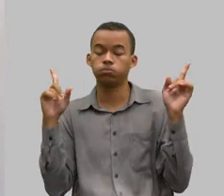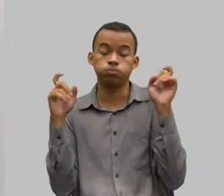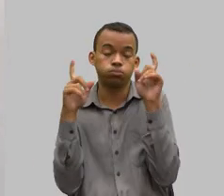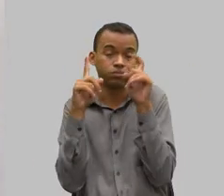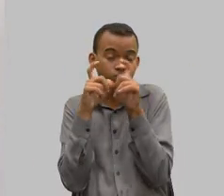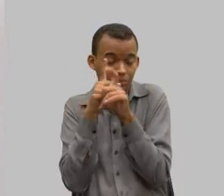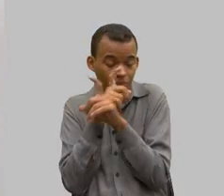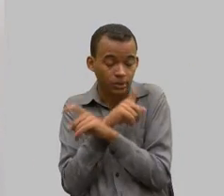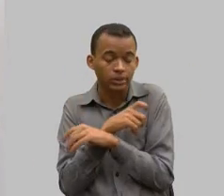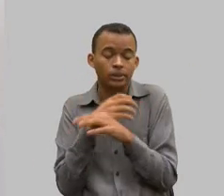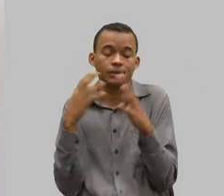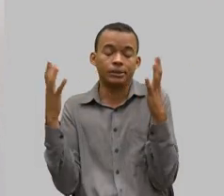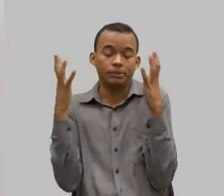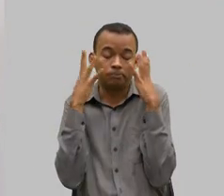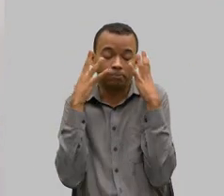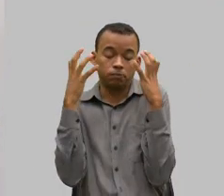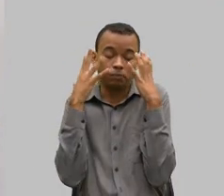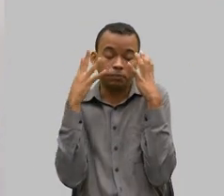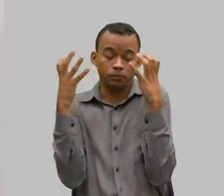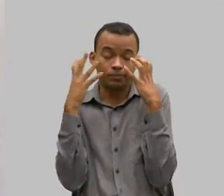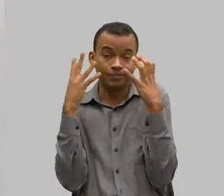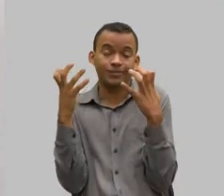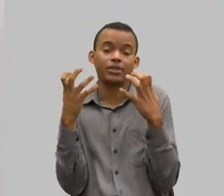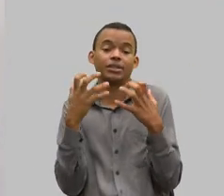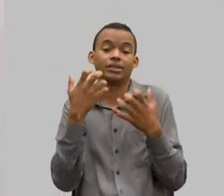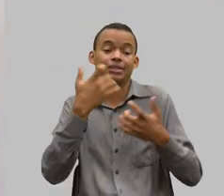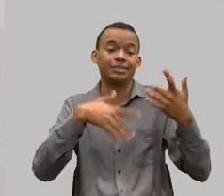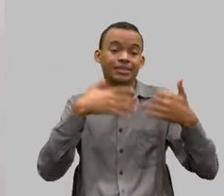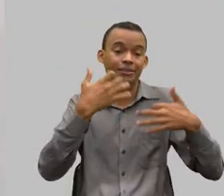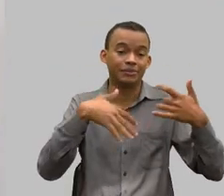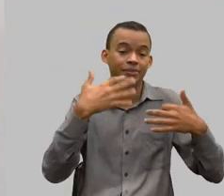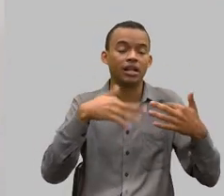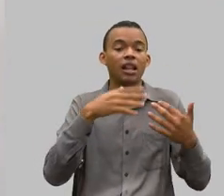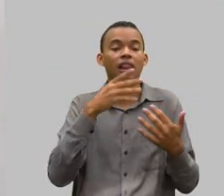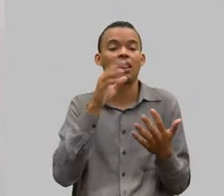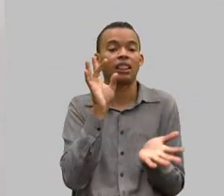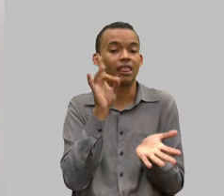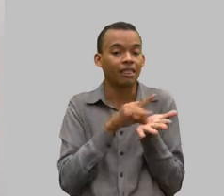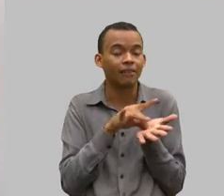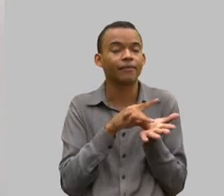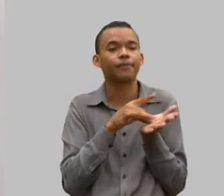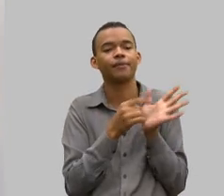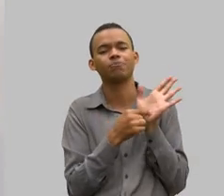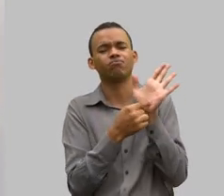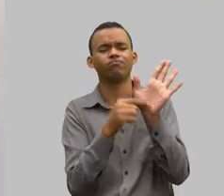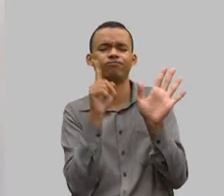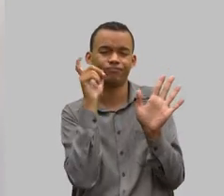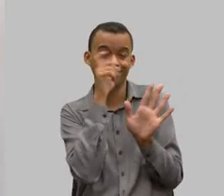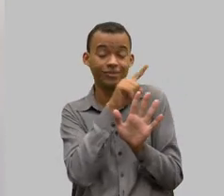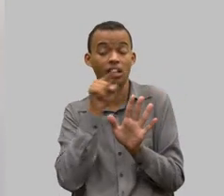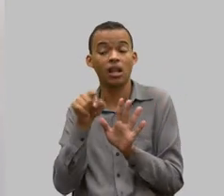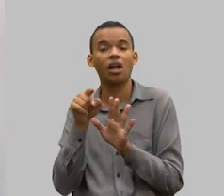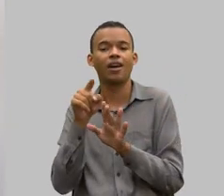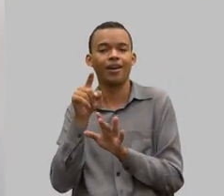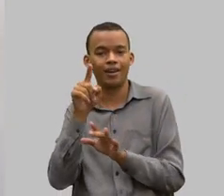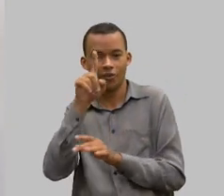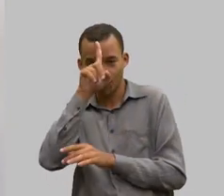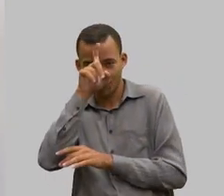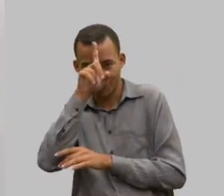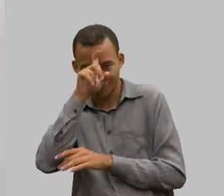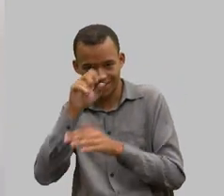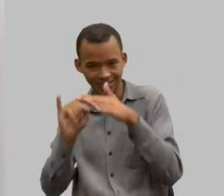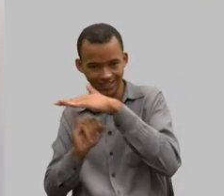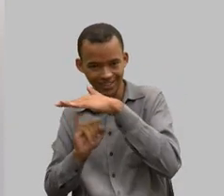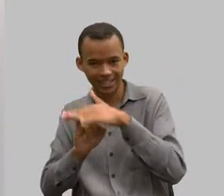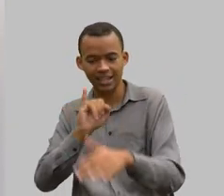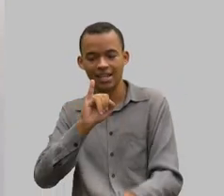vezes ela nos impede de colocar aqui a realidade dos fatos nós precisamos fortalecer o ipseng o ipseng precisa voltar a ser o que era